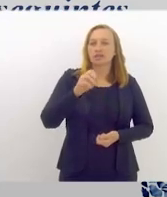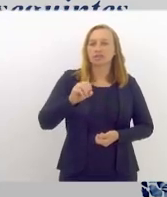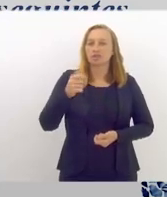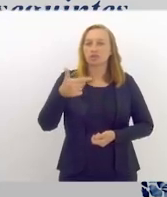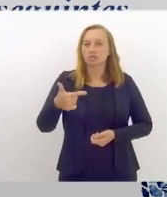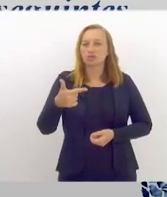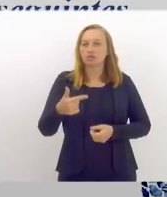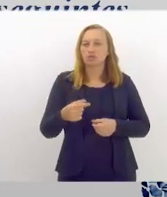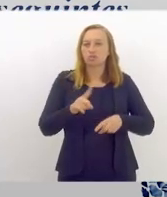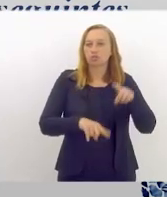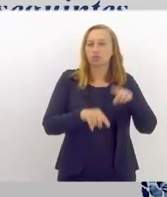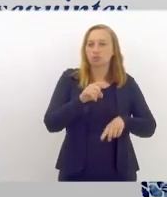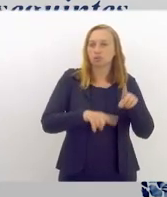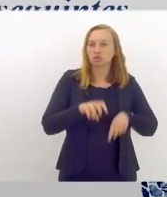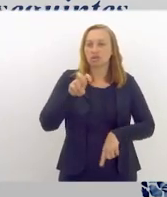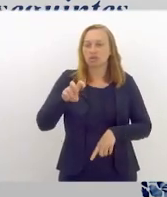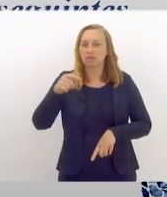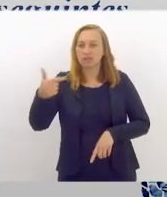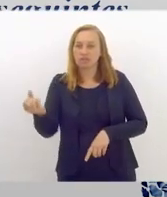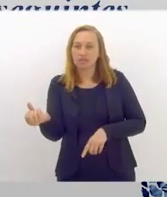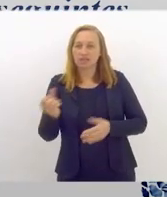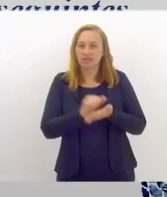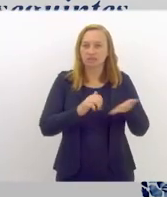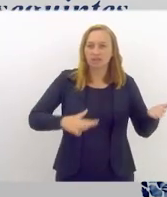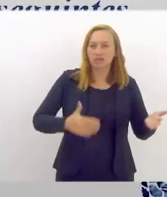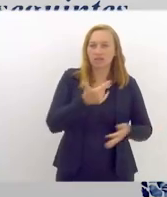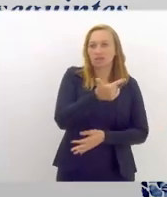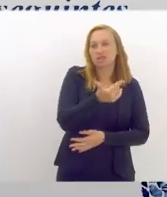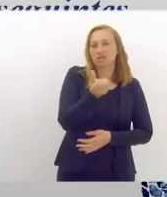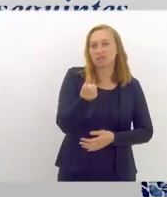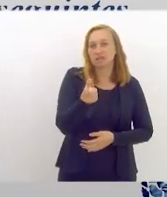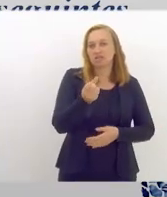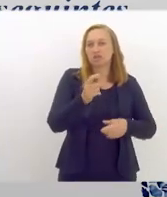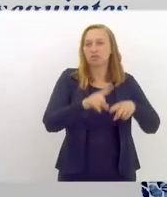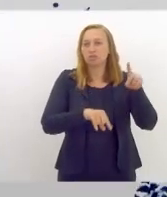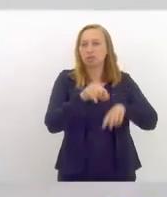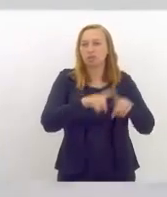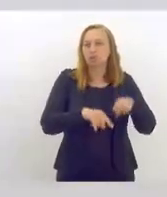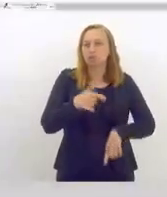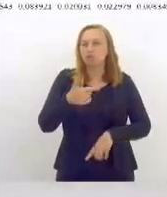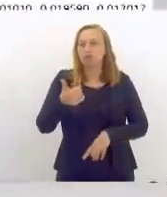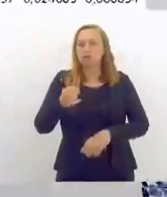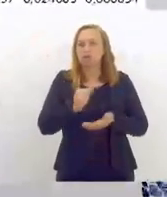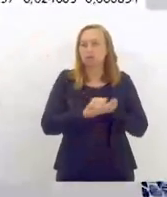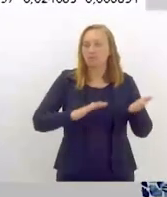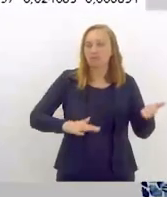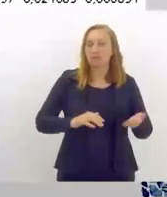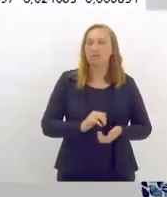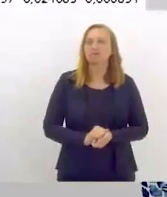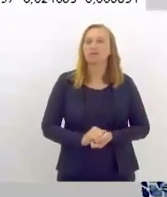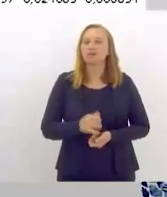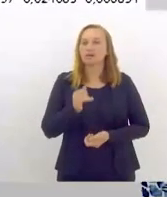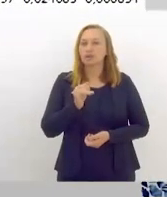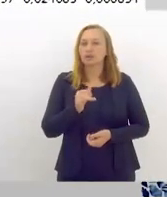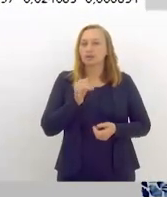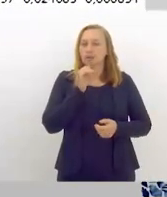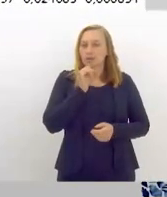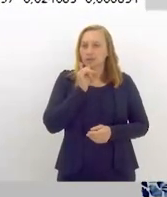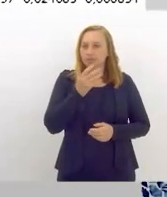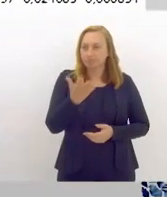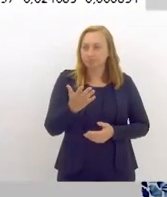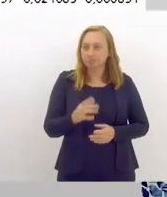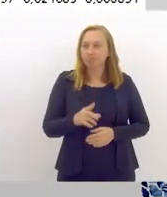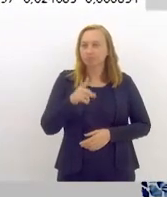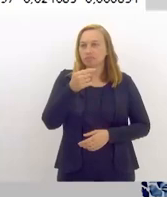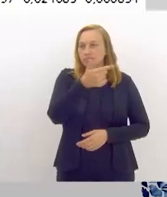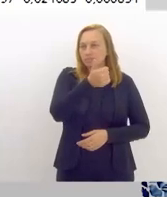atividades 16 produtos e 16 atividades e 12 produtos e 12 atividades sem um exemplo em nível 12